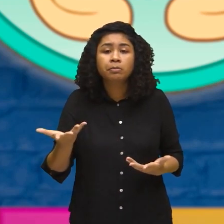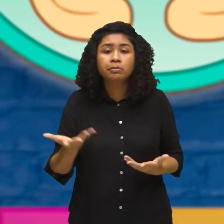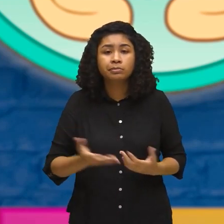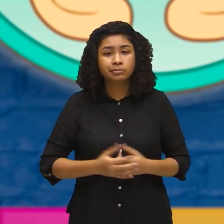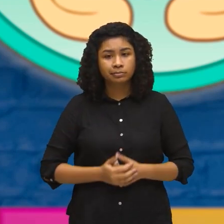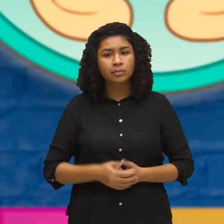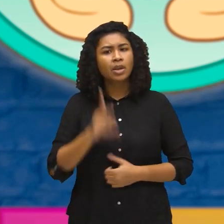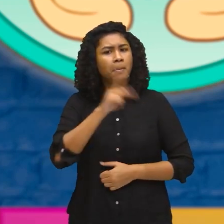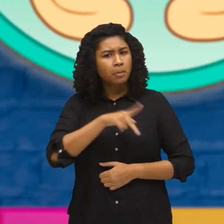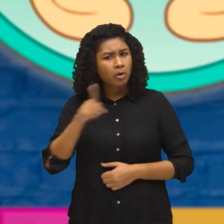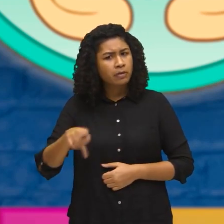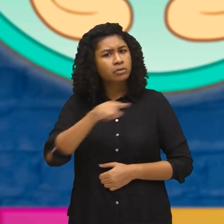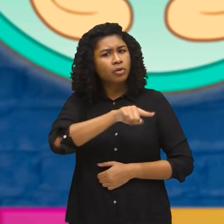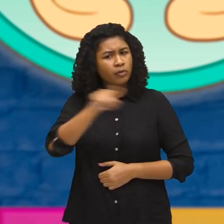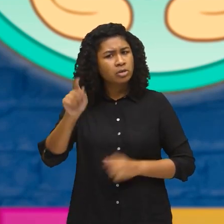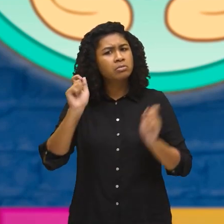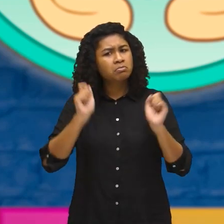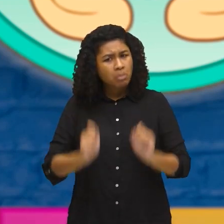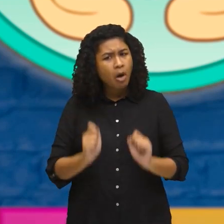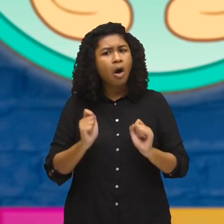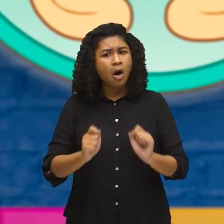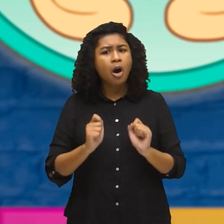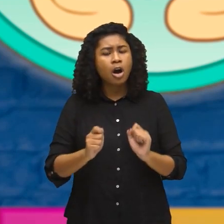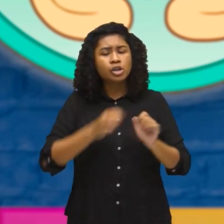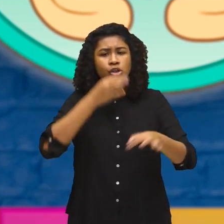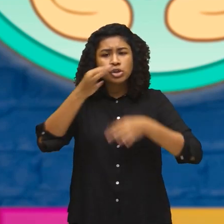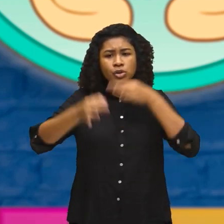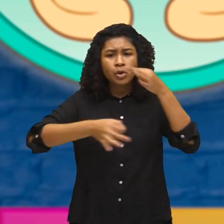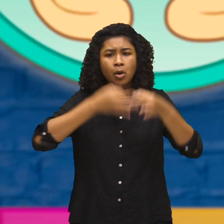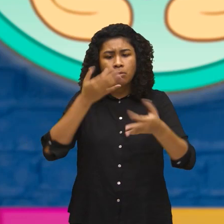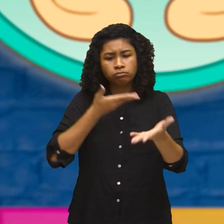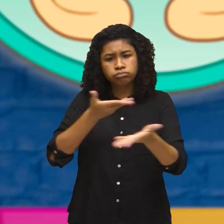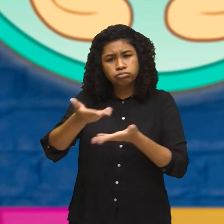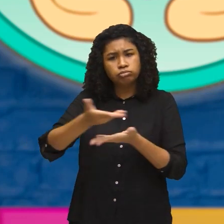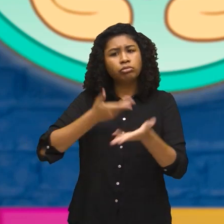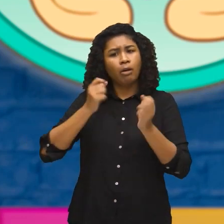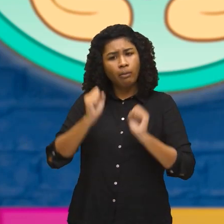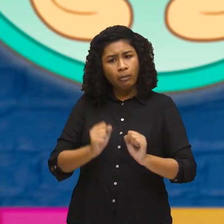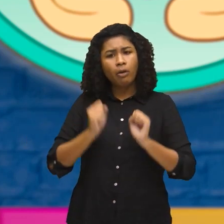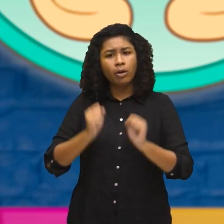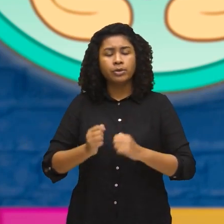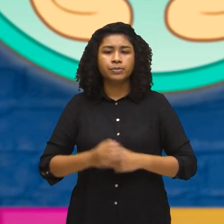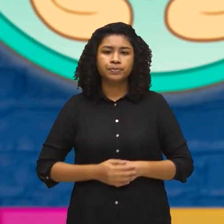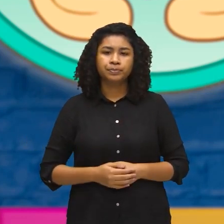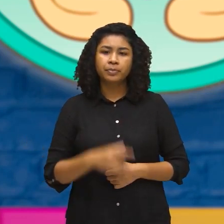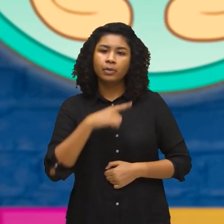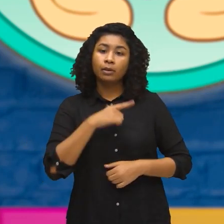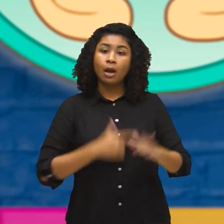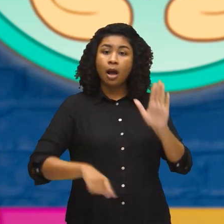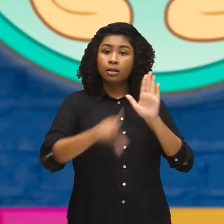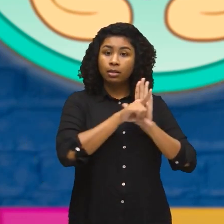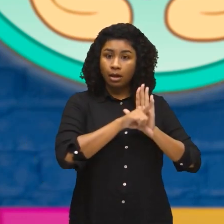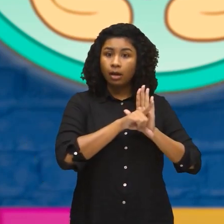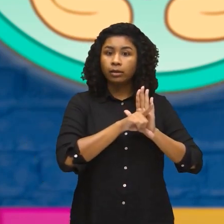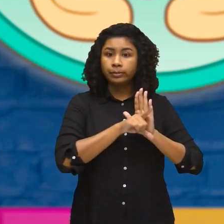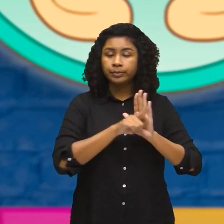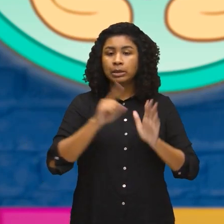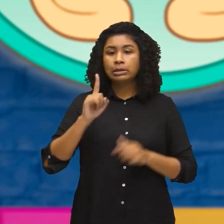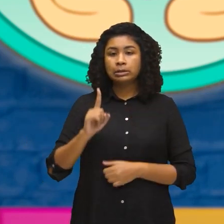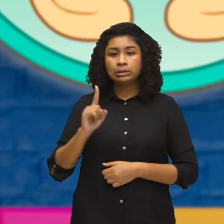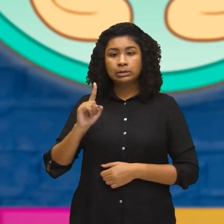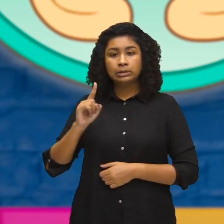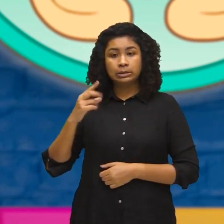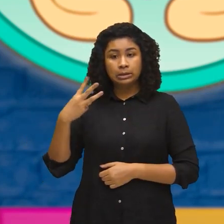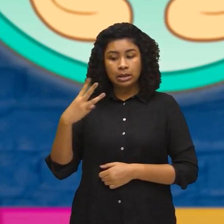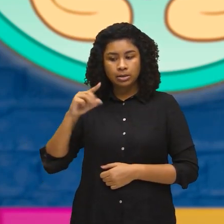Gente, olha, nós temos na legislação a Lei 13.185, em